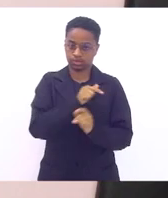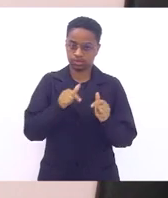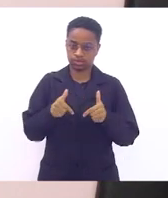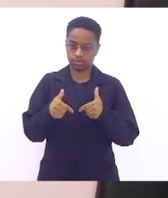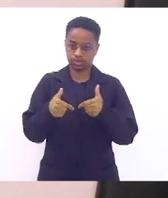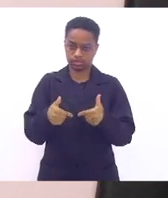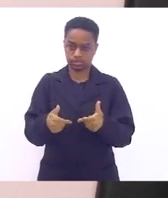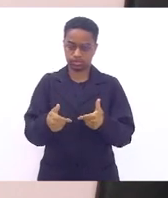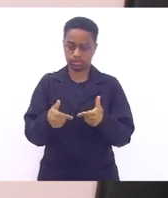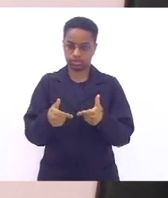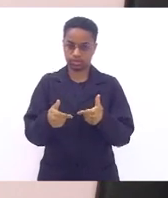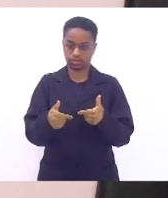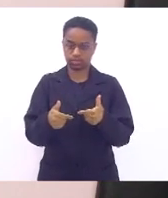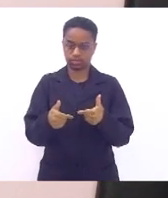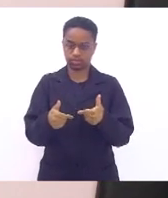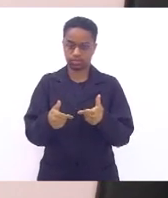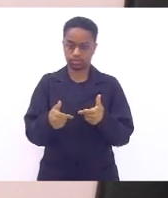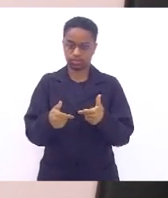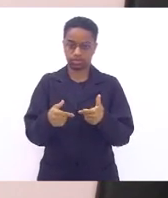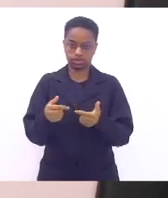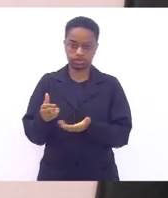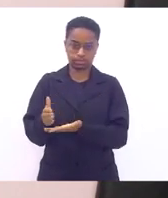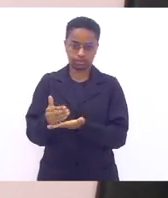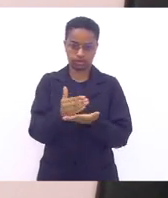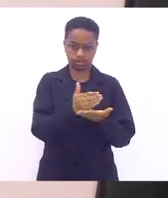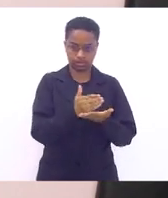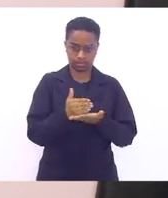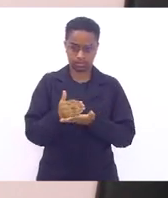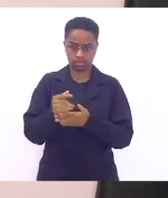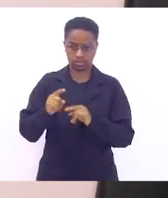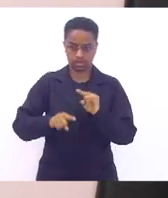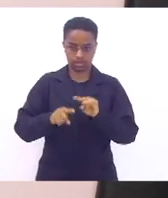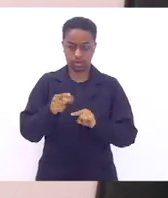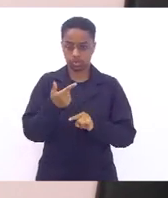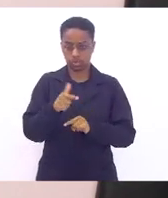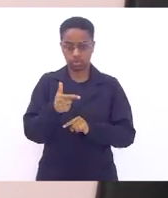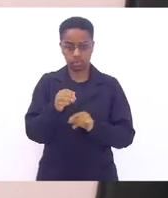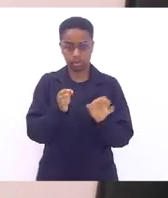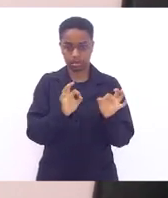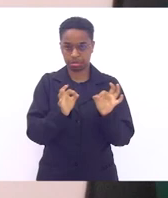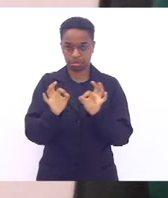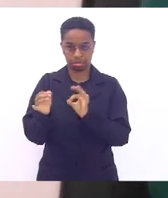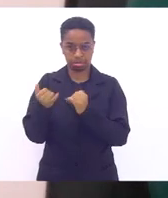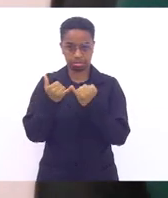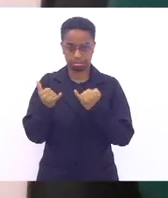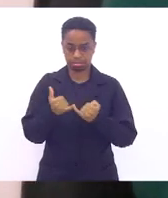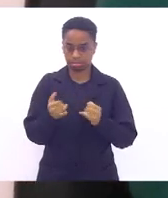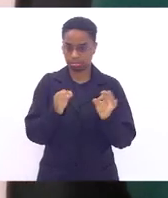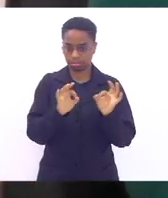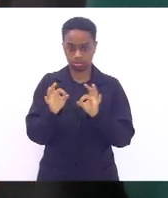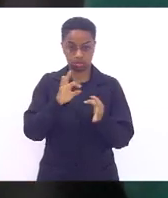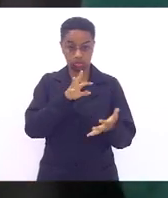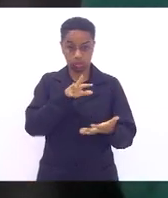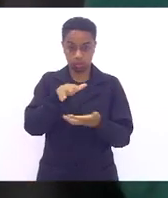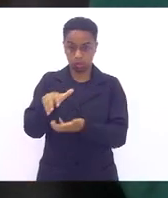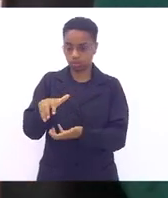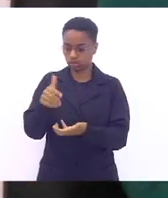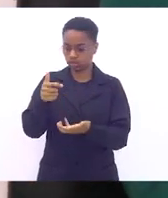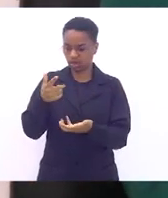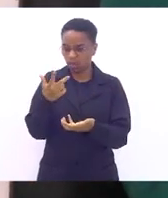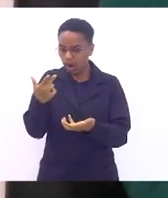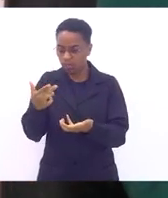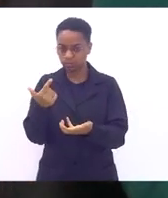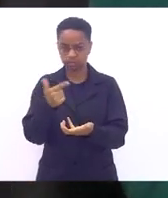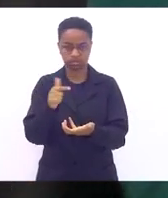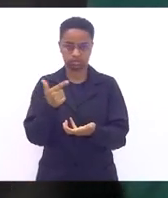termos desse aporte de recurso não tem nenhum similar no planeta, em termos